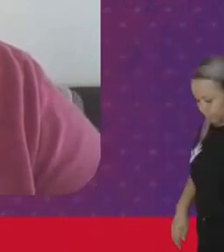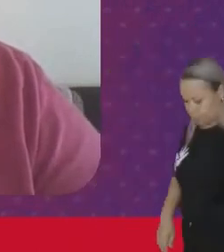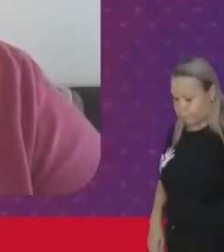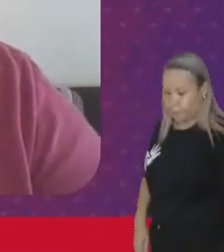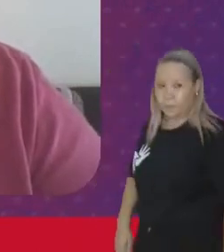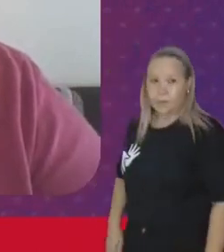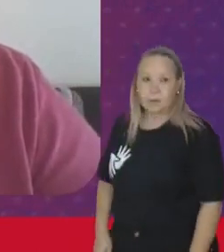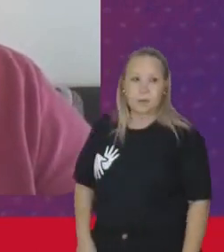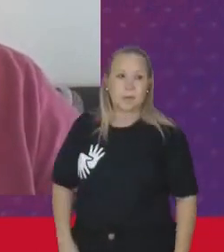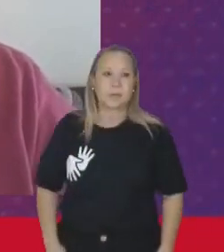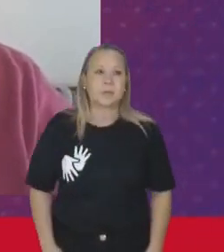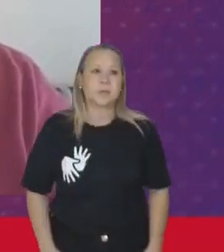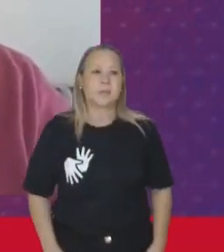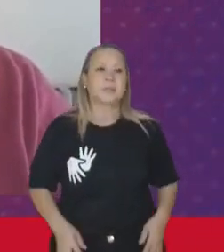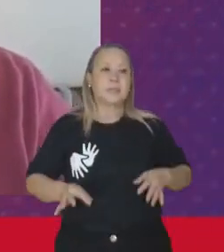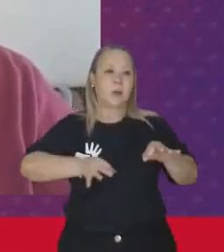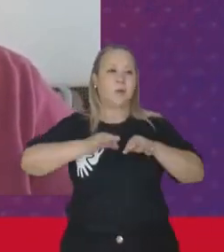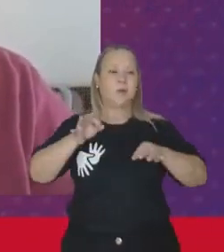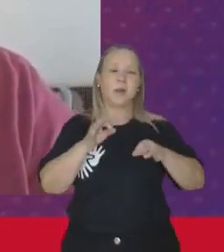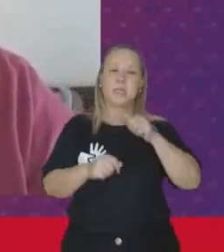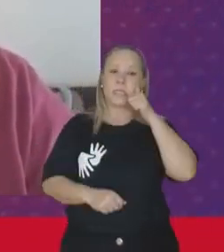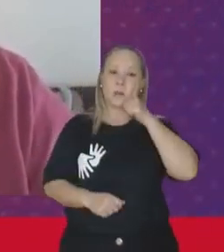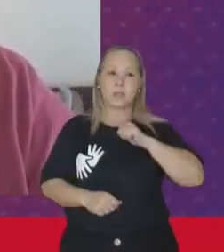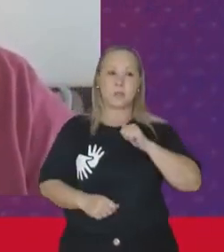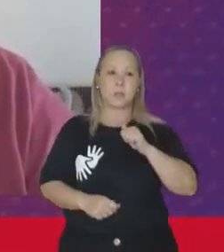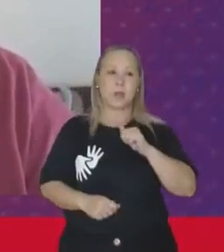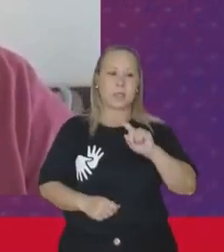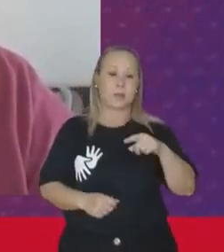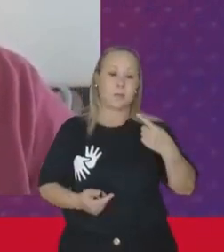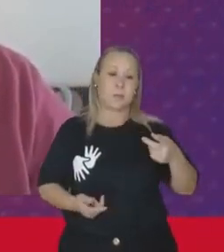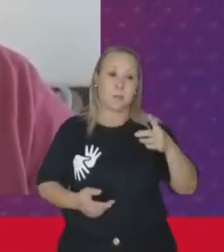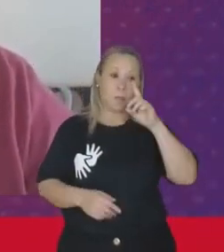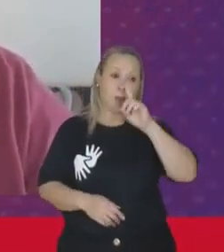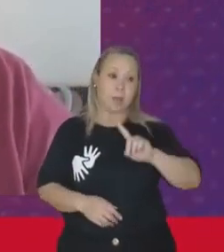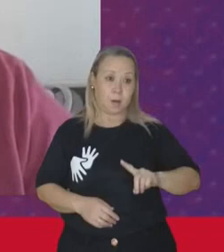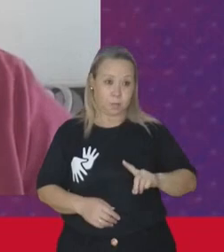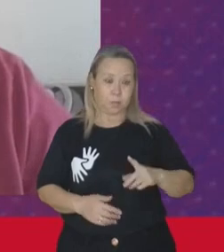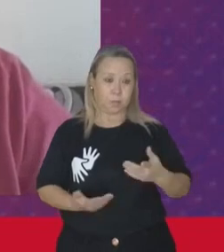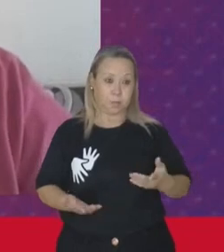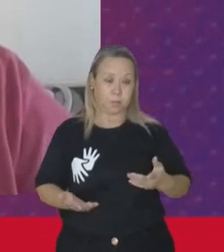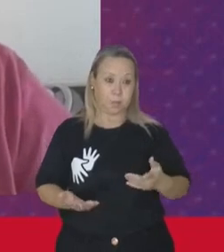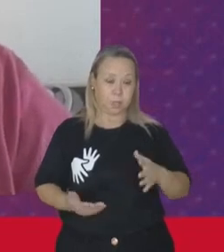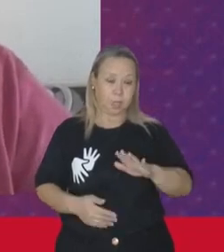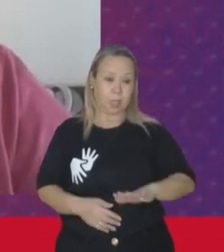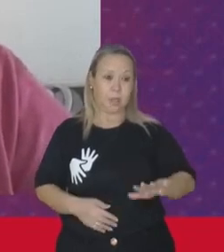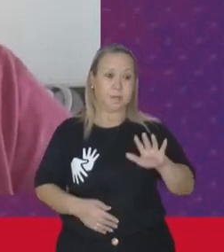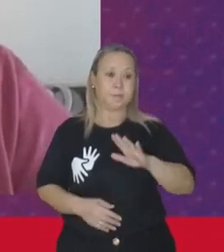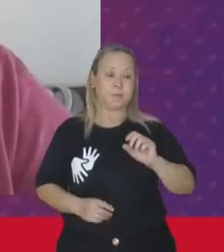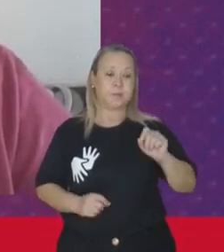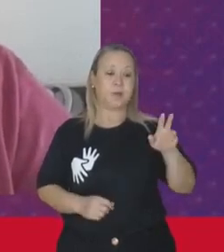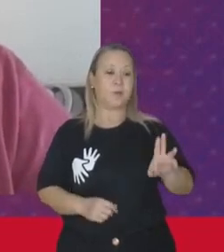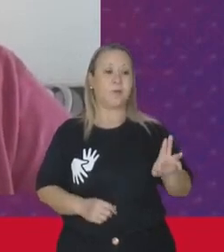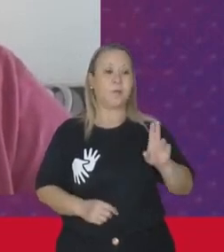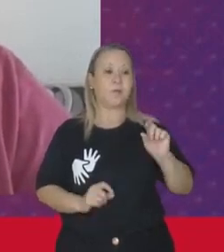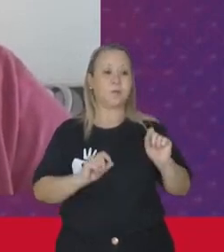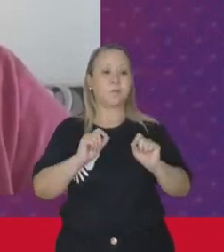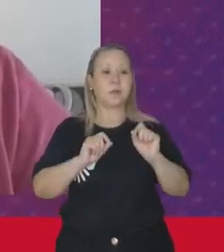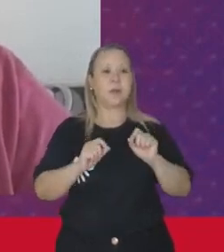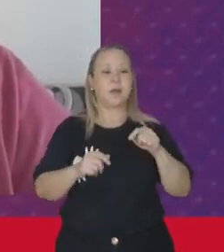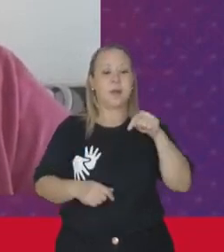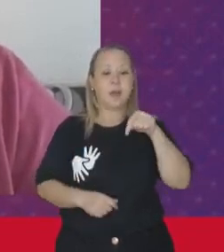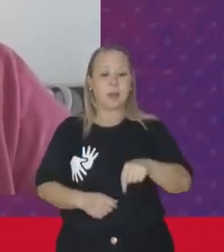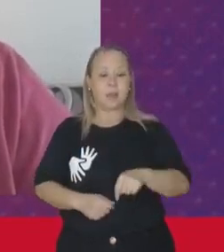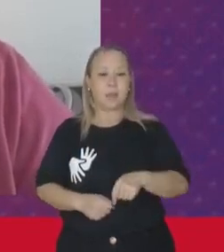digamos, da mobilização das mulheres para o direito à cidade, eu vou usar aqui